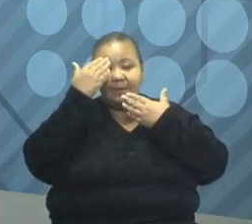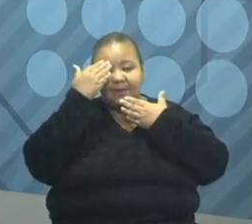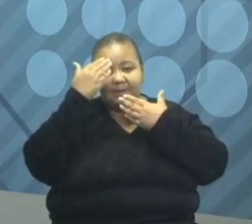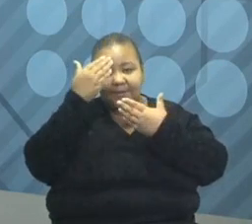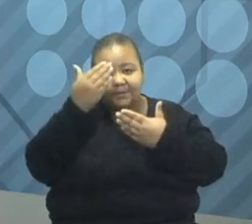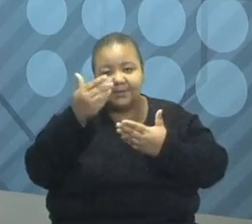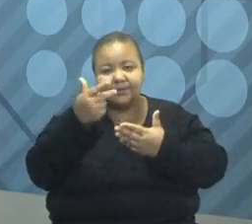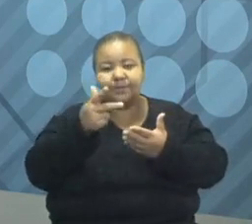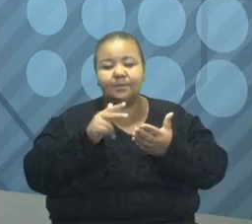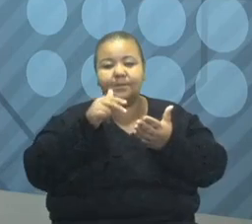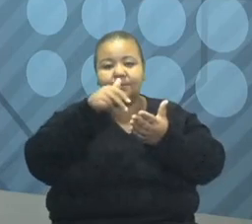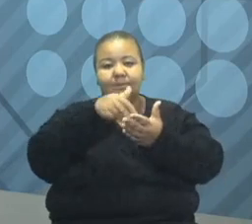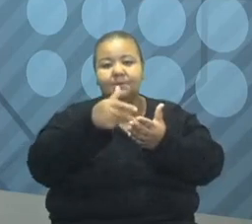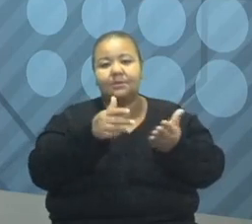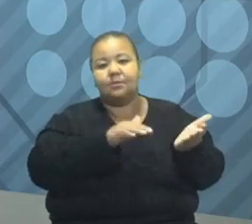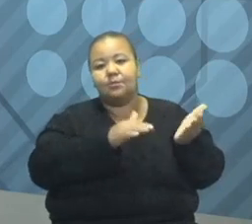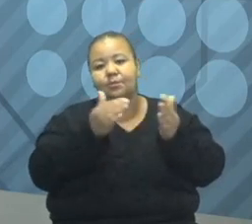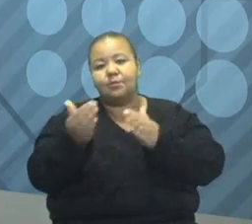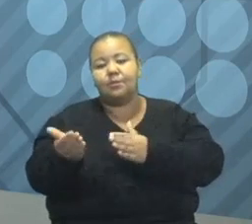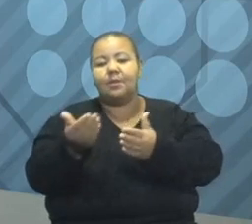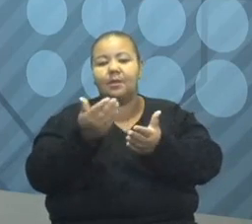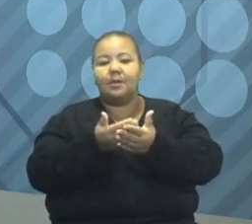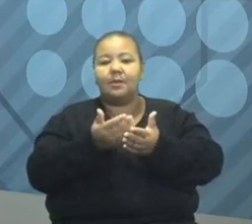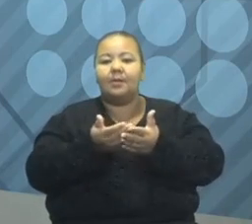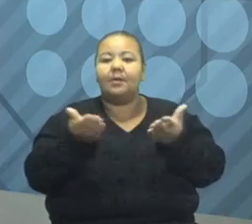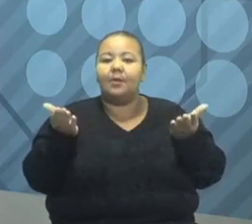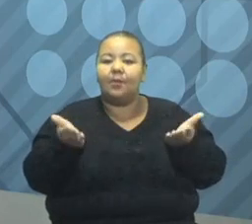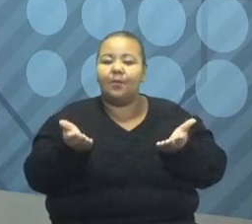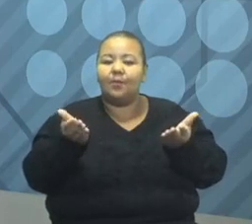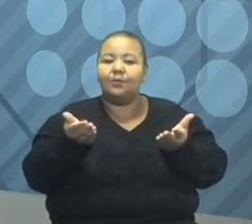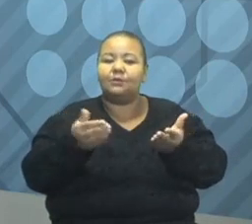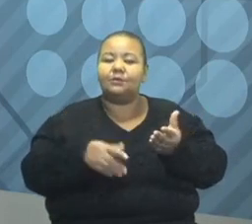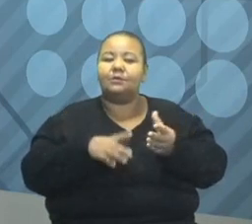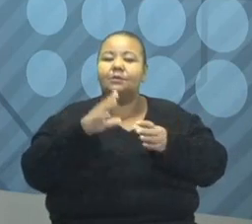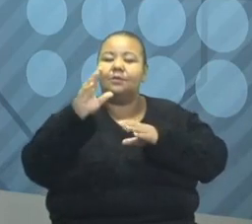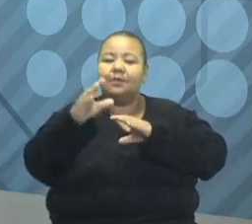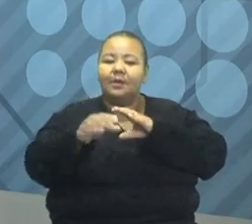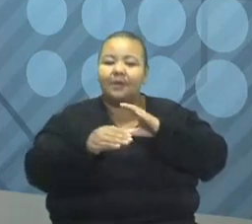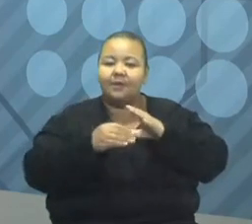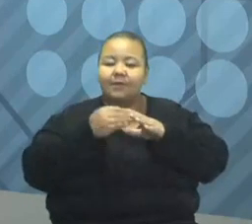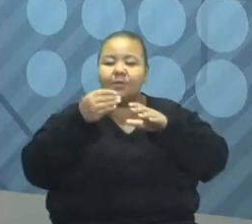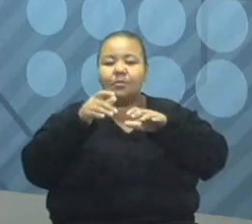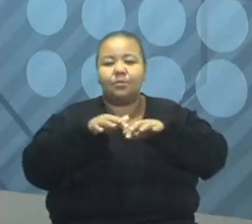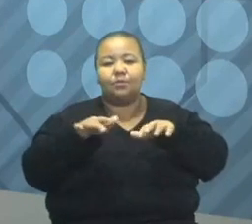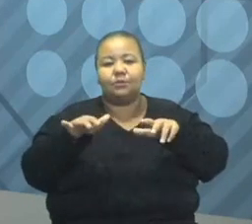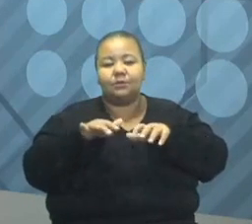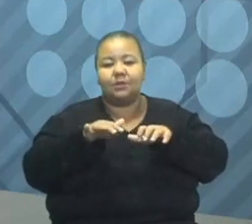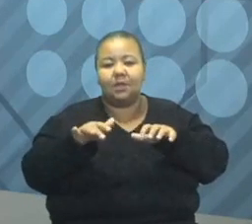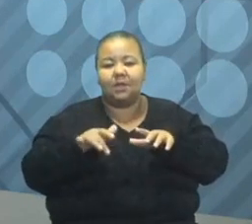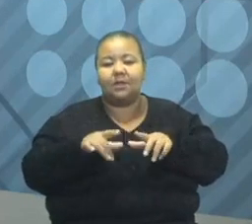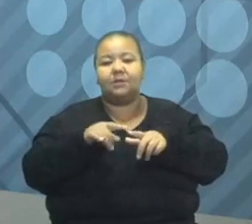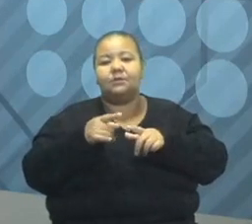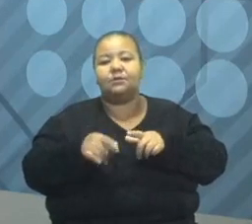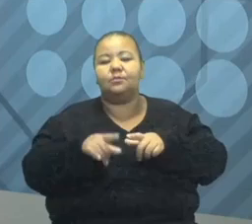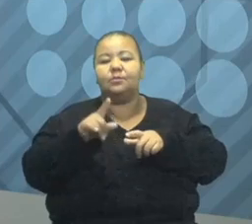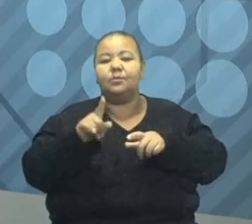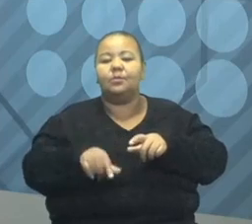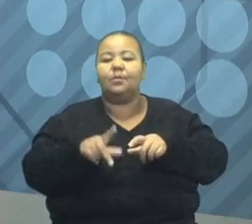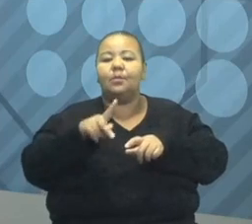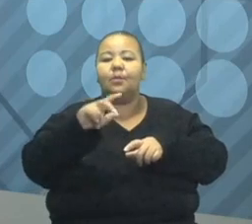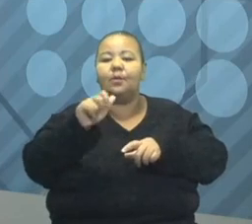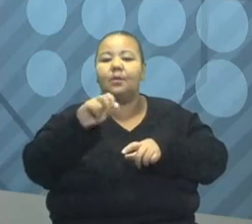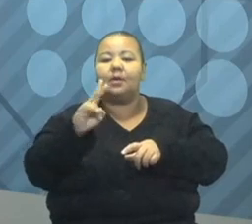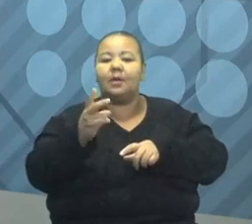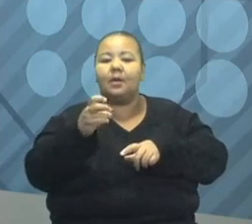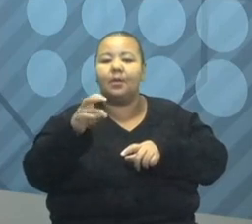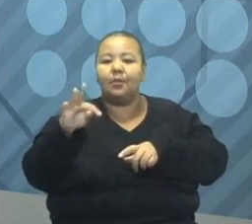a sua participação ao longo da nossa aula de hoje. Então, os envios no chat, por meio do Kahoot, a gente viu